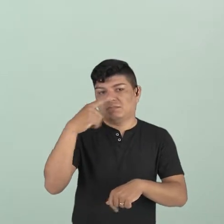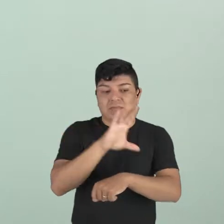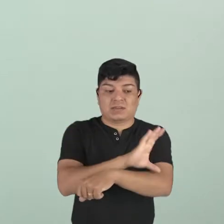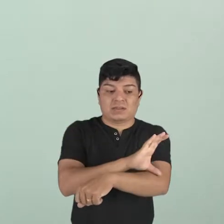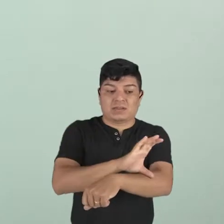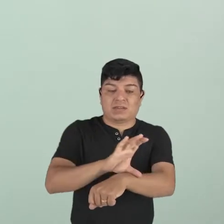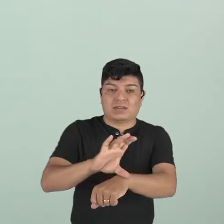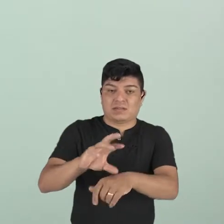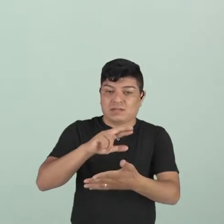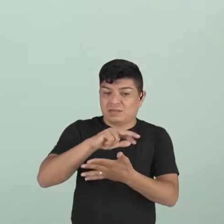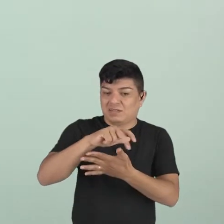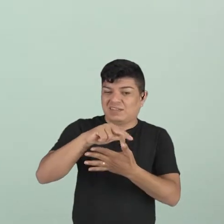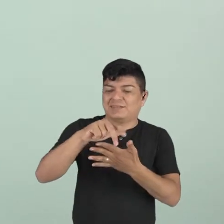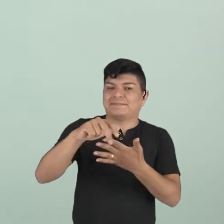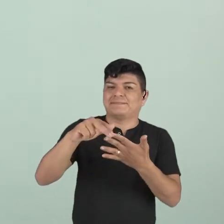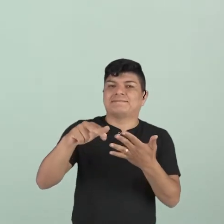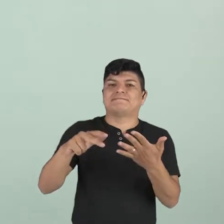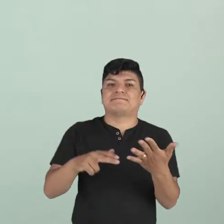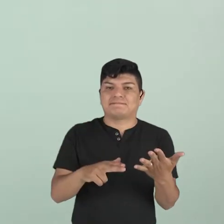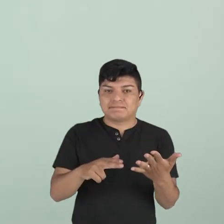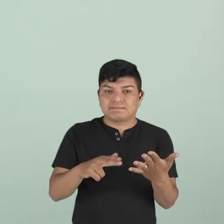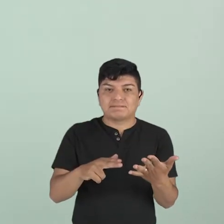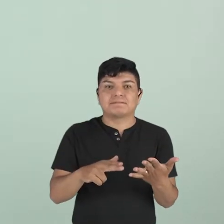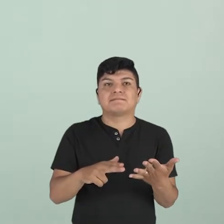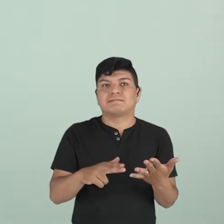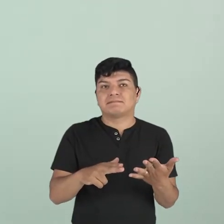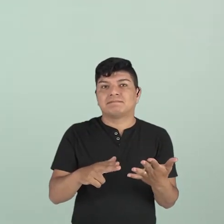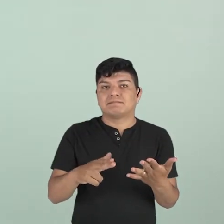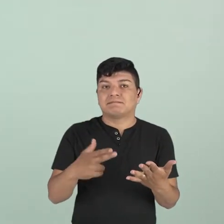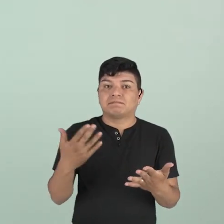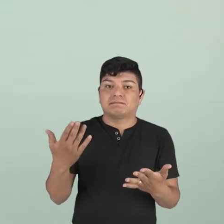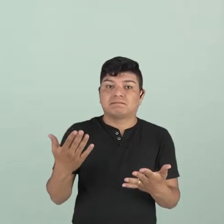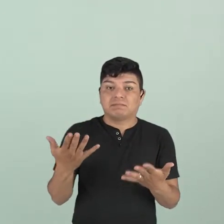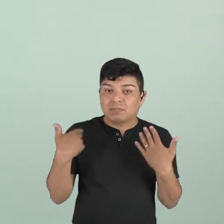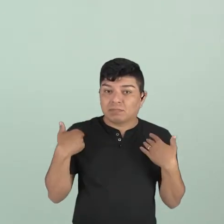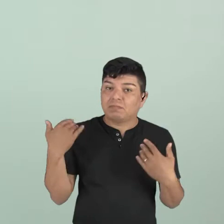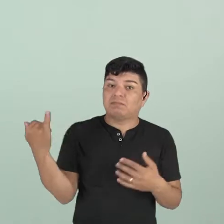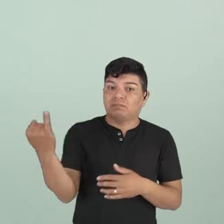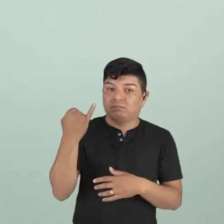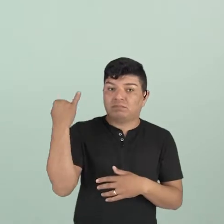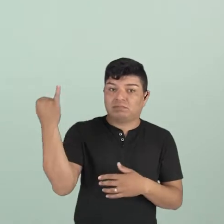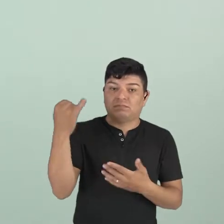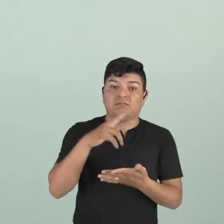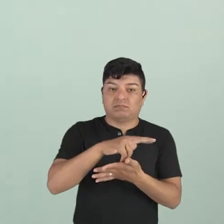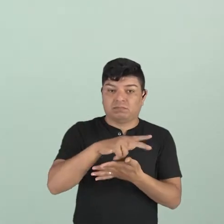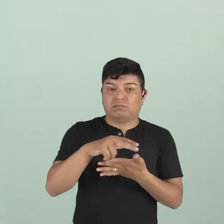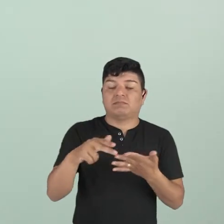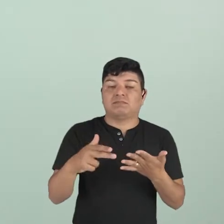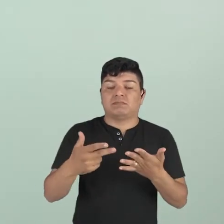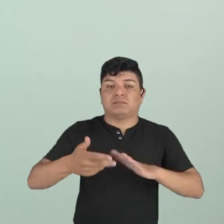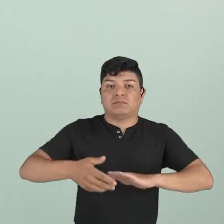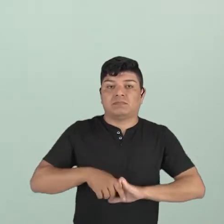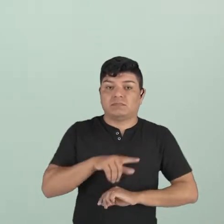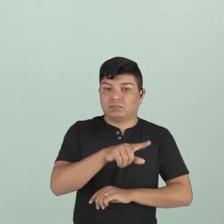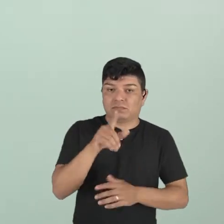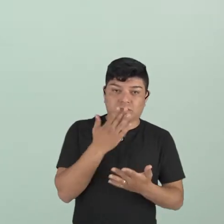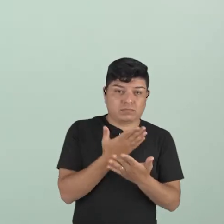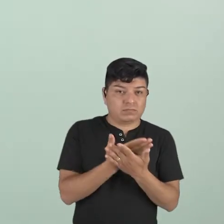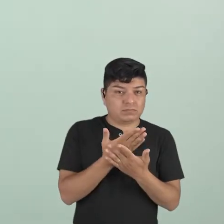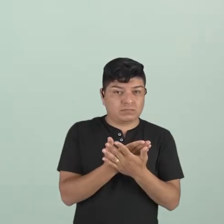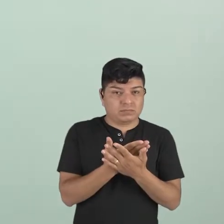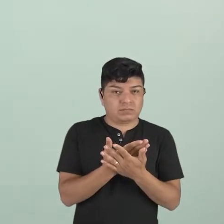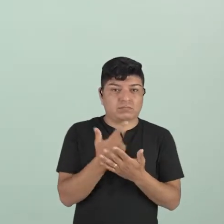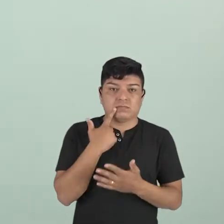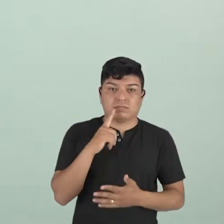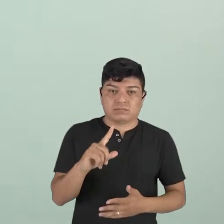as culturas, que são múltiplas culturas aí, é bem rica, variada, né? Então, quando você está estudando um